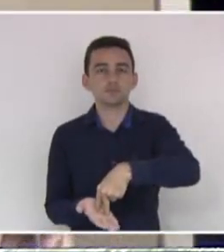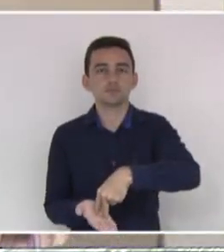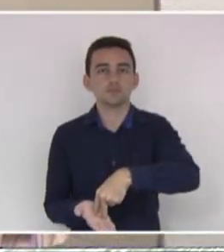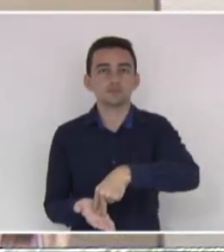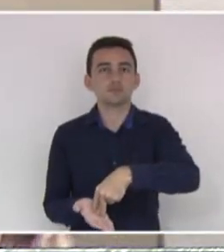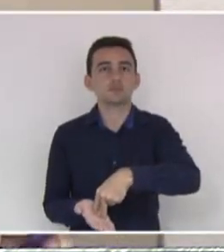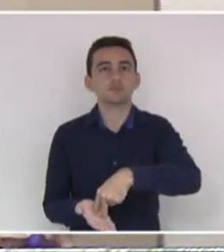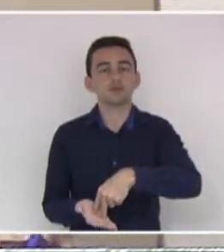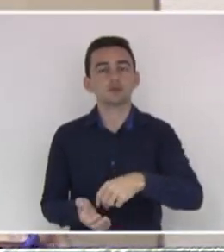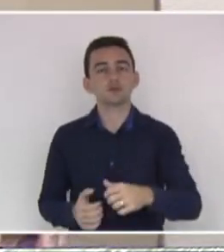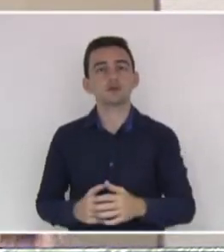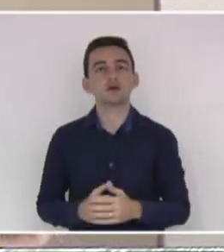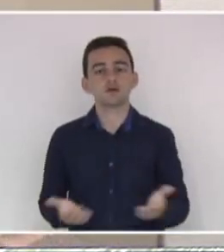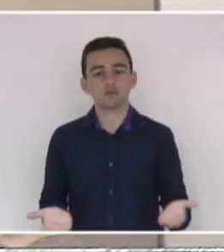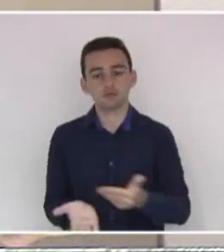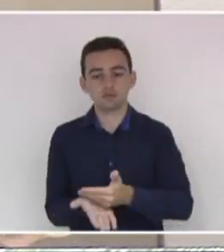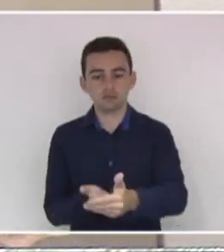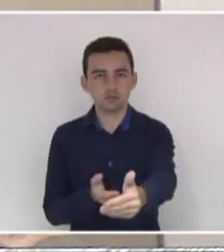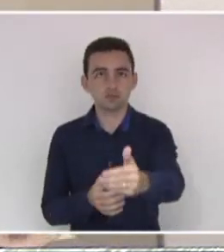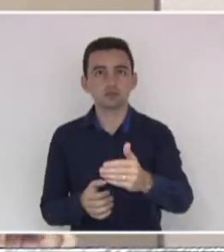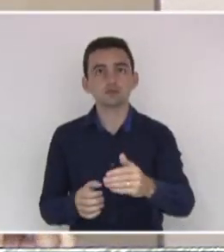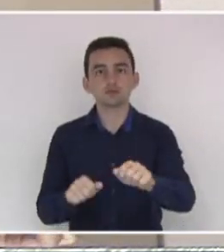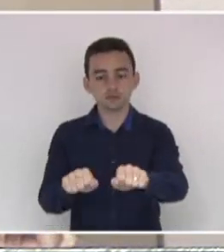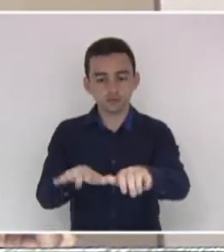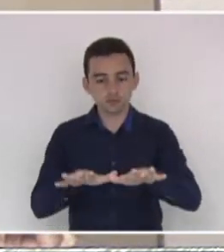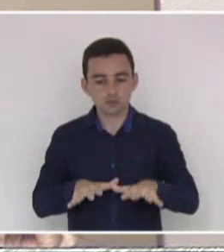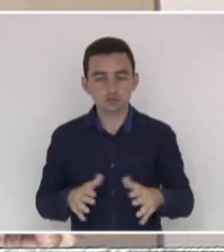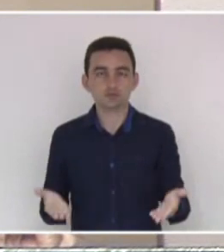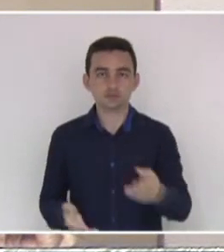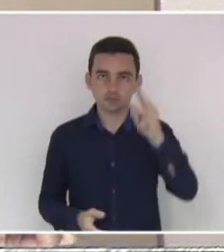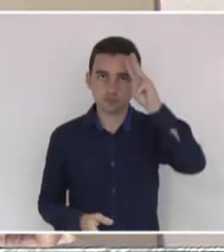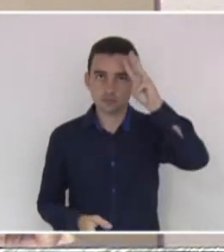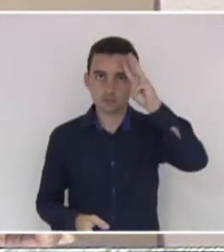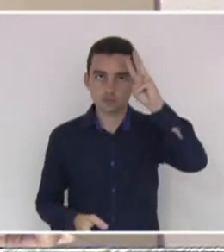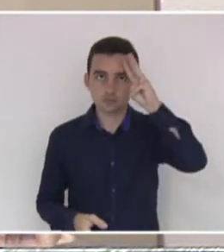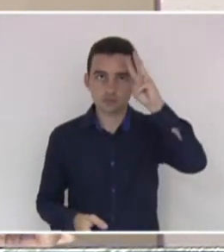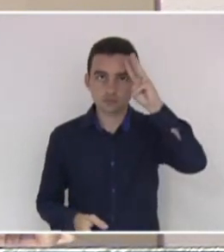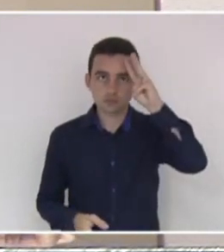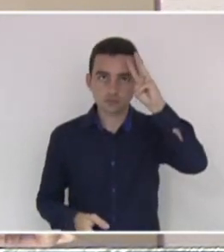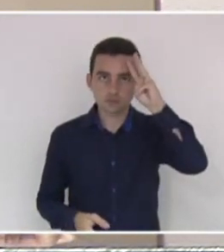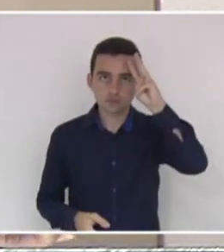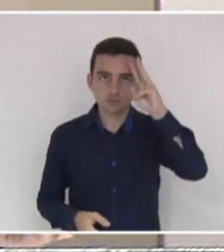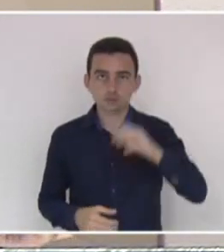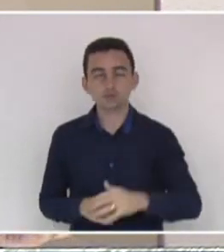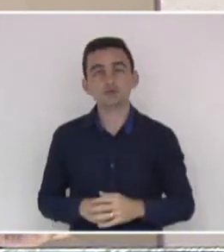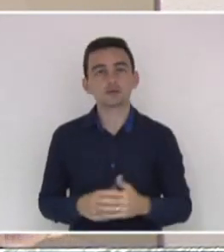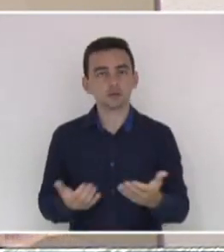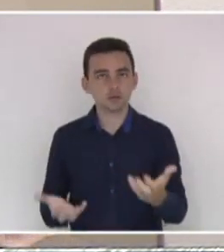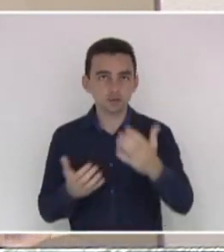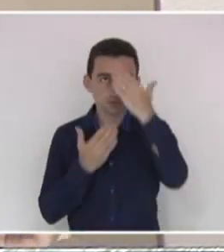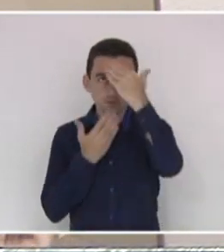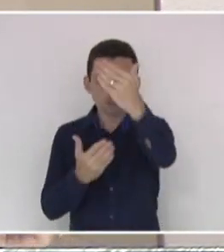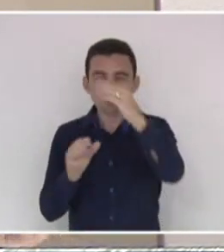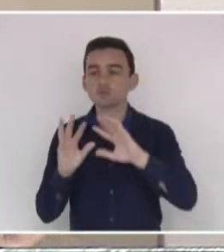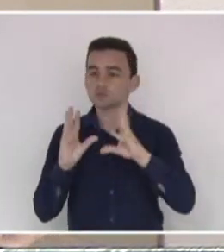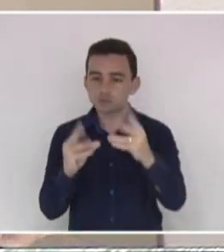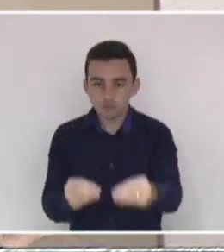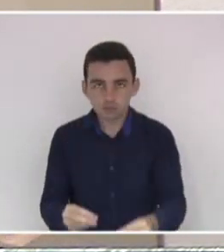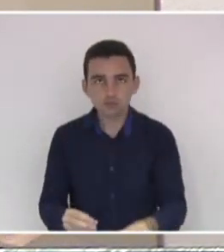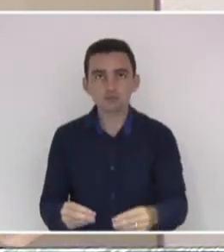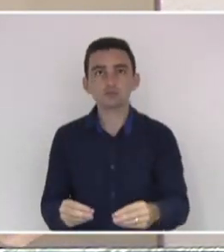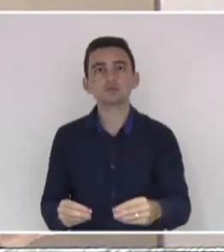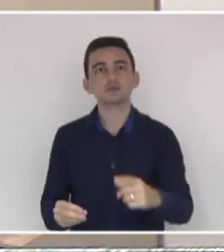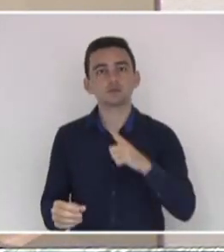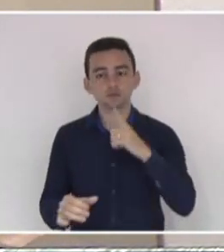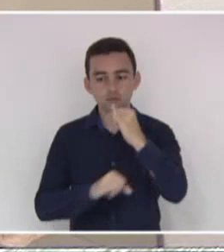começando os trabalhos da sessão de hoje, desta terça-feira. Queremos agradecer a todos que estão nos acompanhando pelas redes